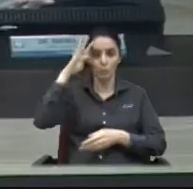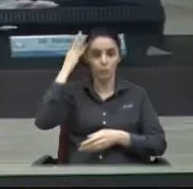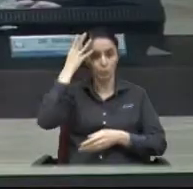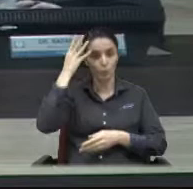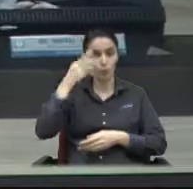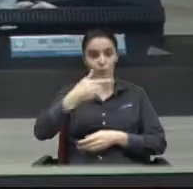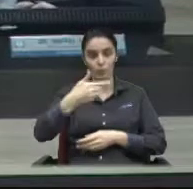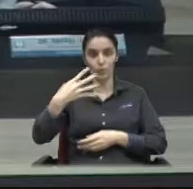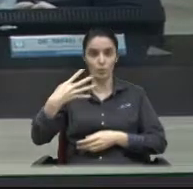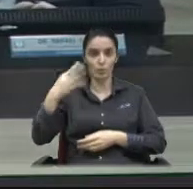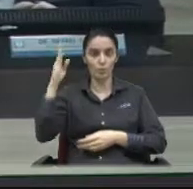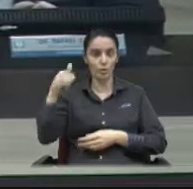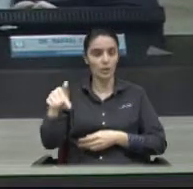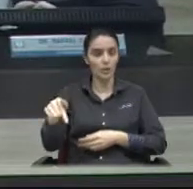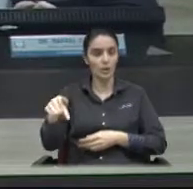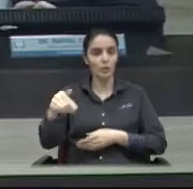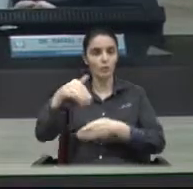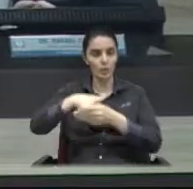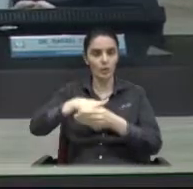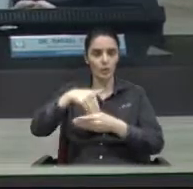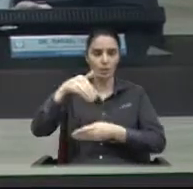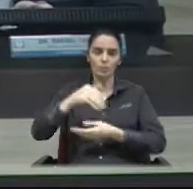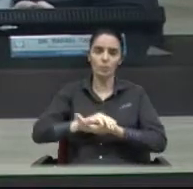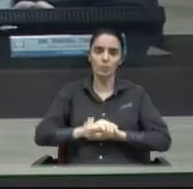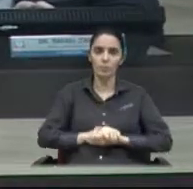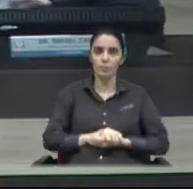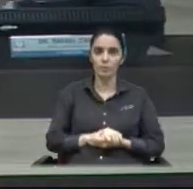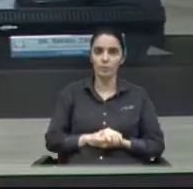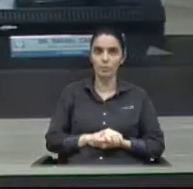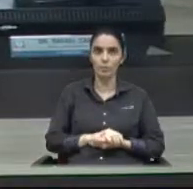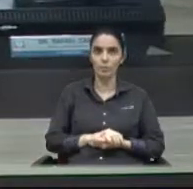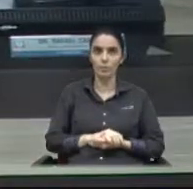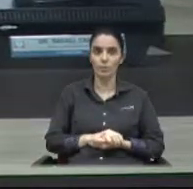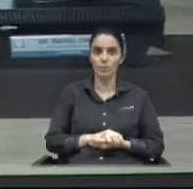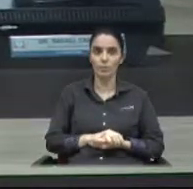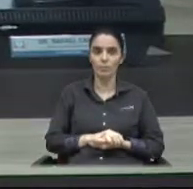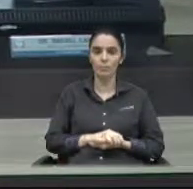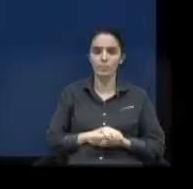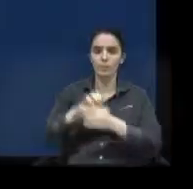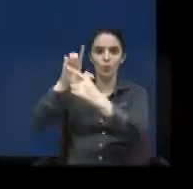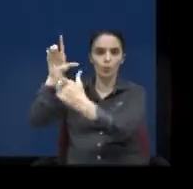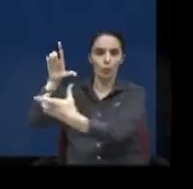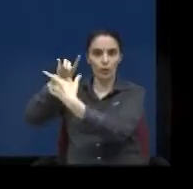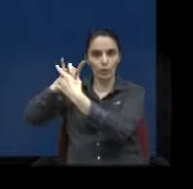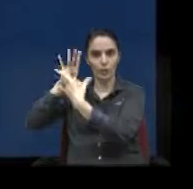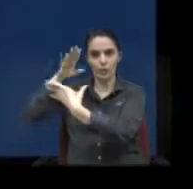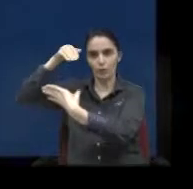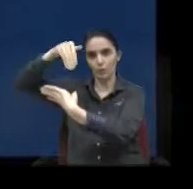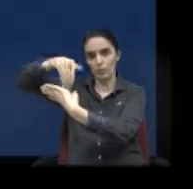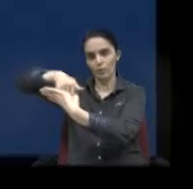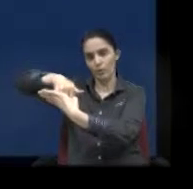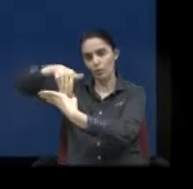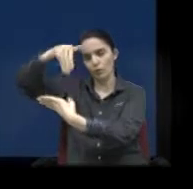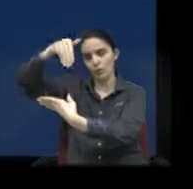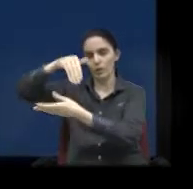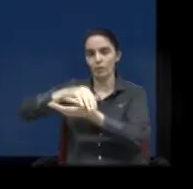resolução 24/2017, vai à votação. O painel está aberto.